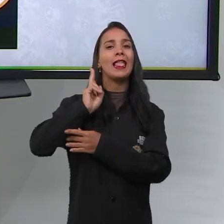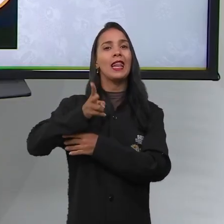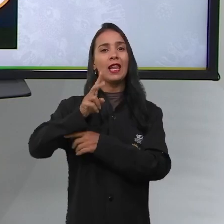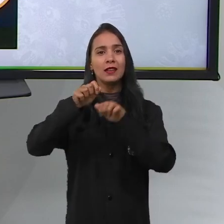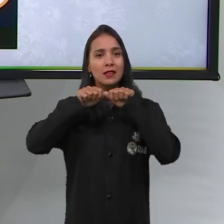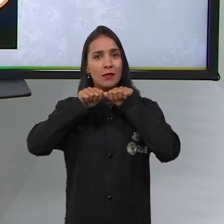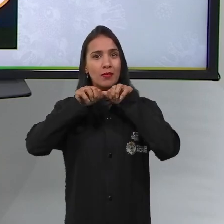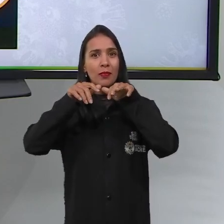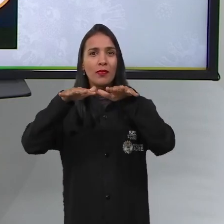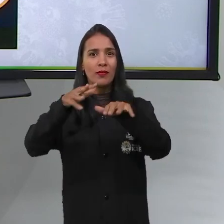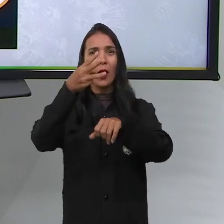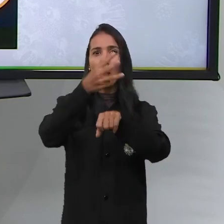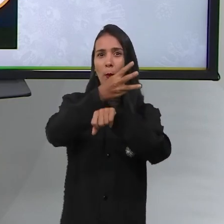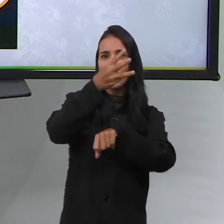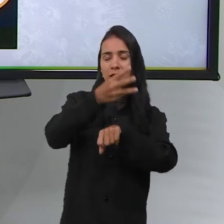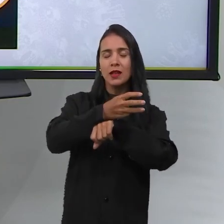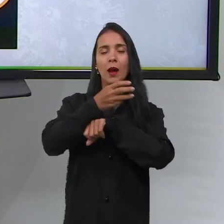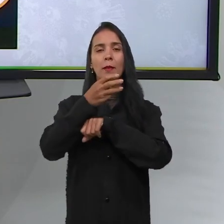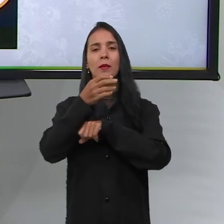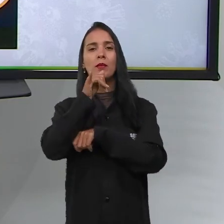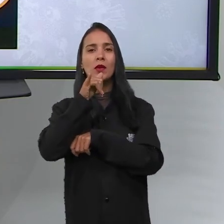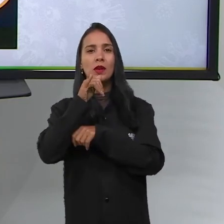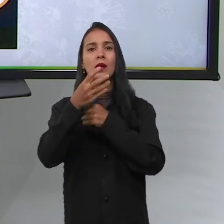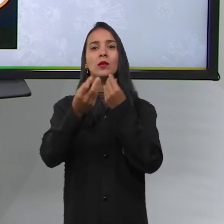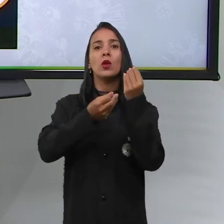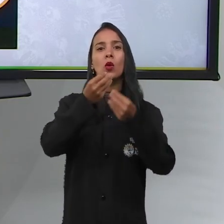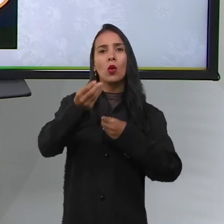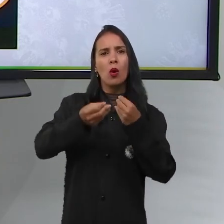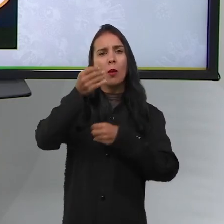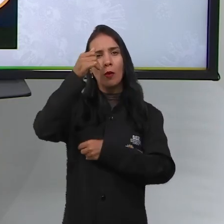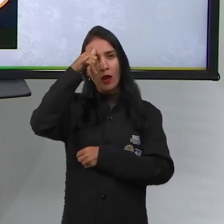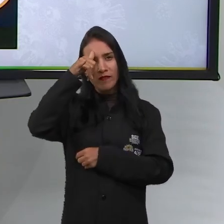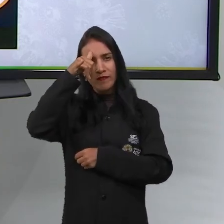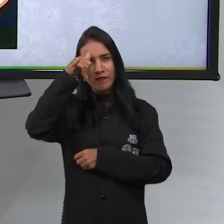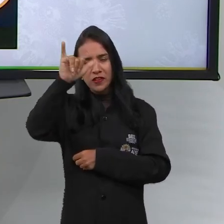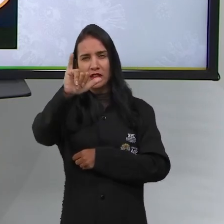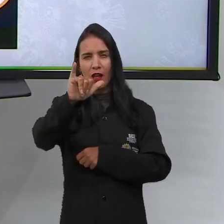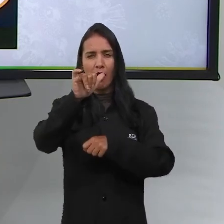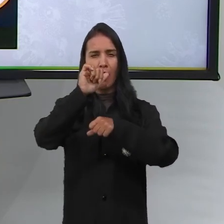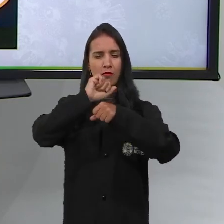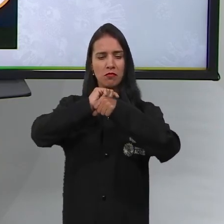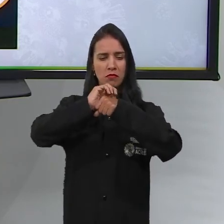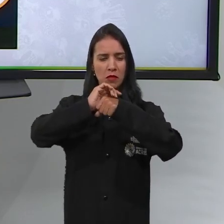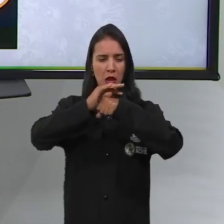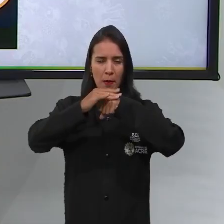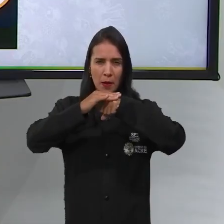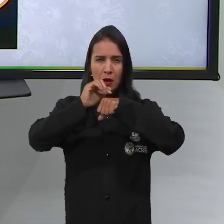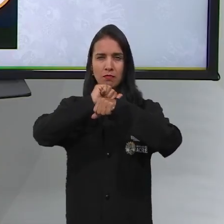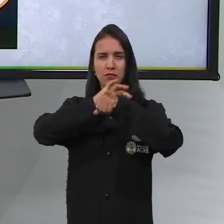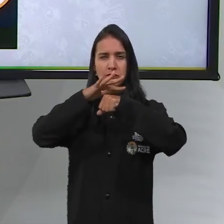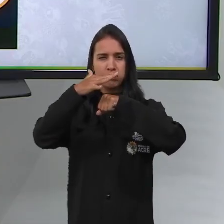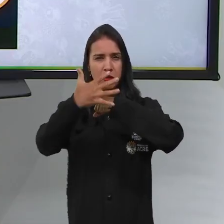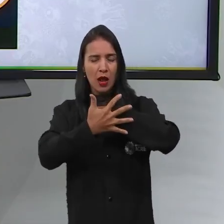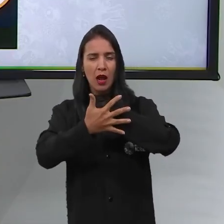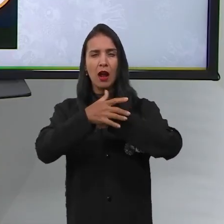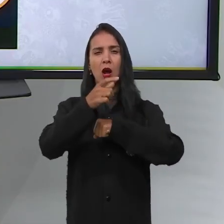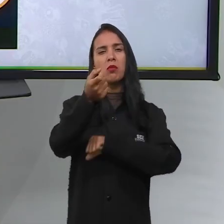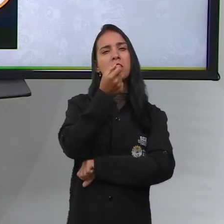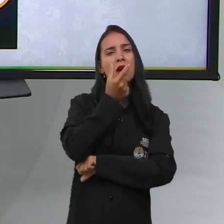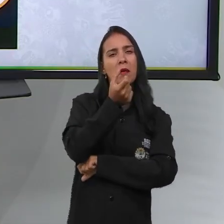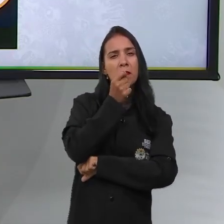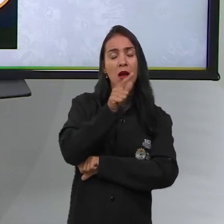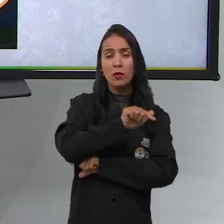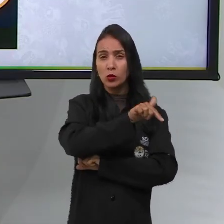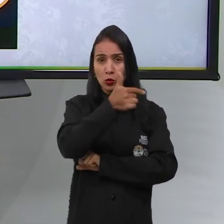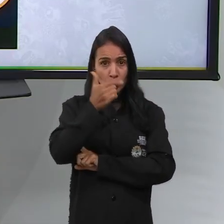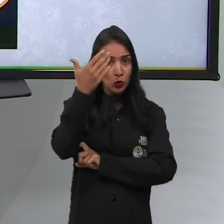Por exemplo, formas de combater a Covid-19, remédios ali que não são comprovados cientificamente, que